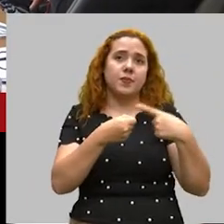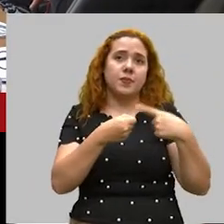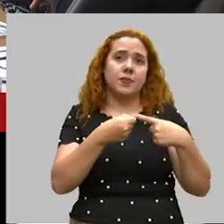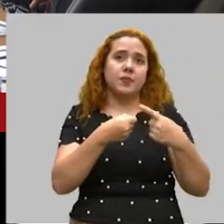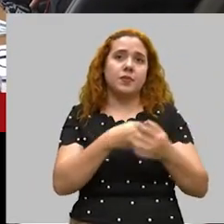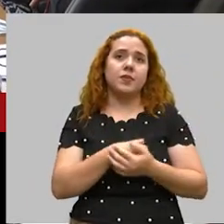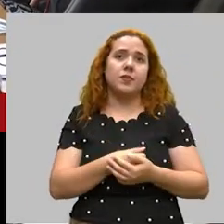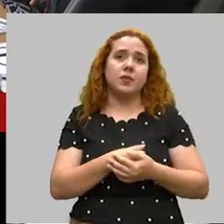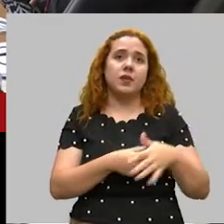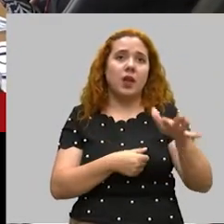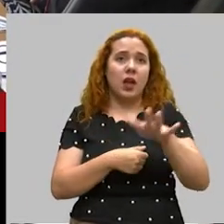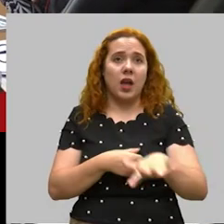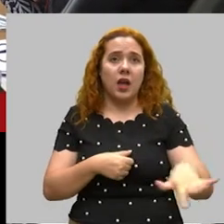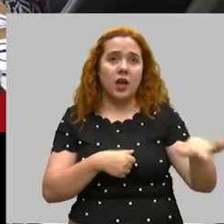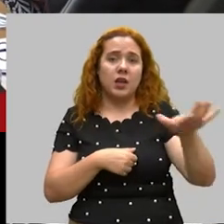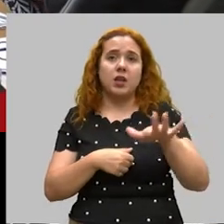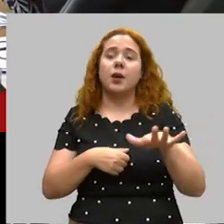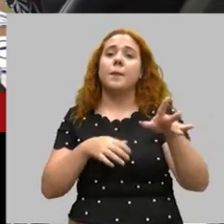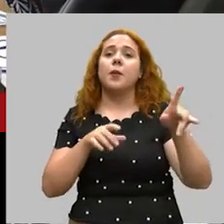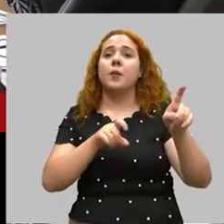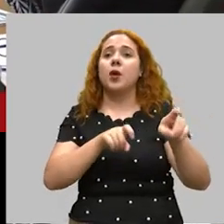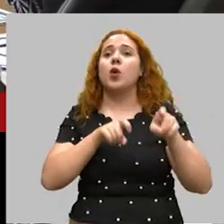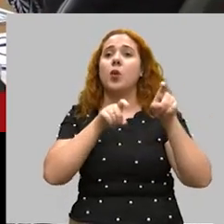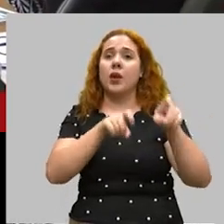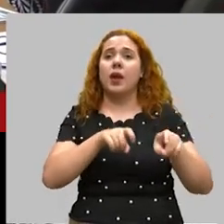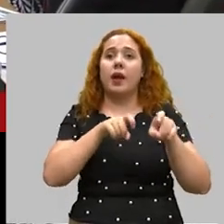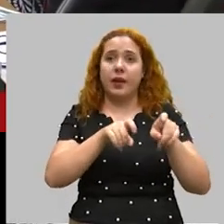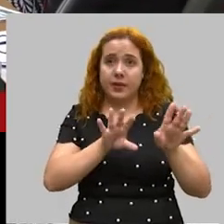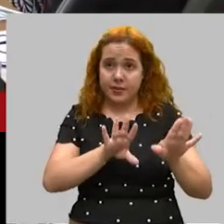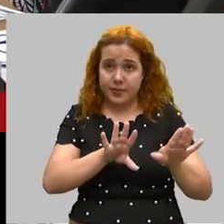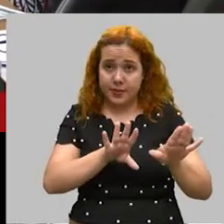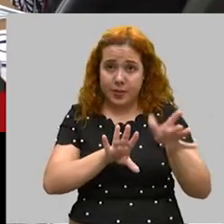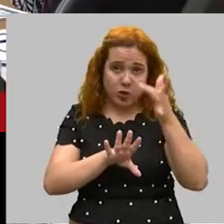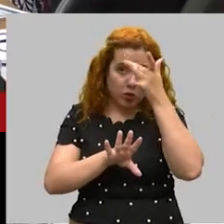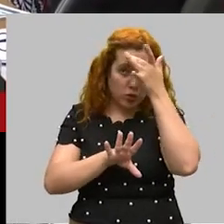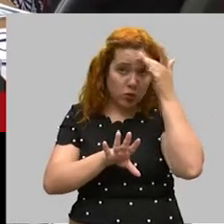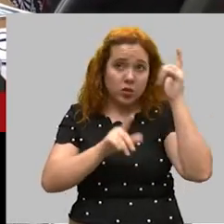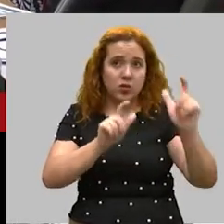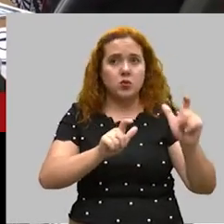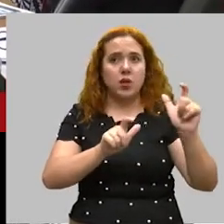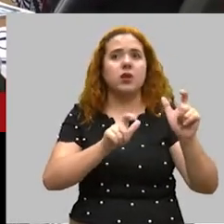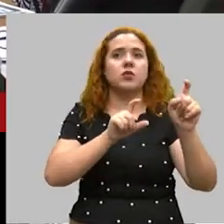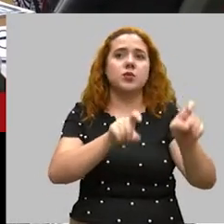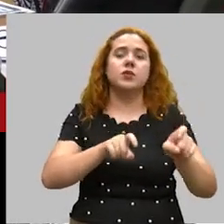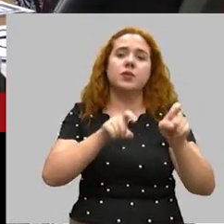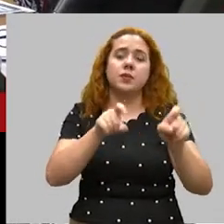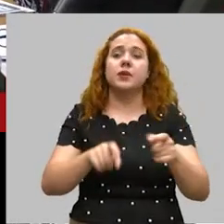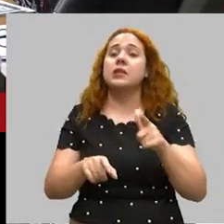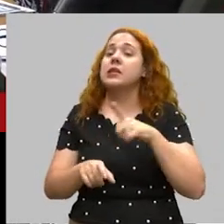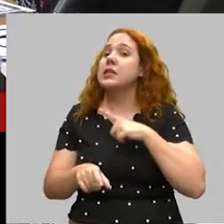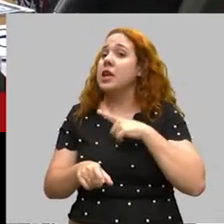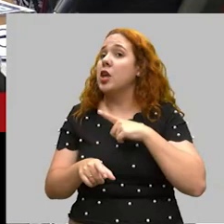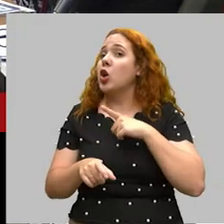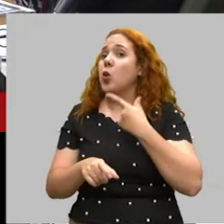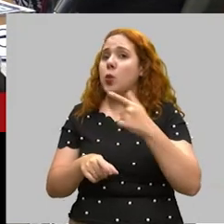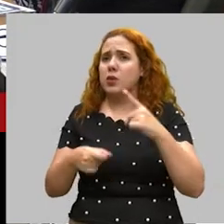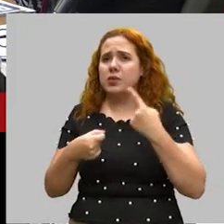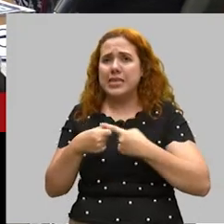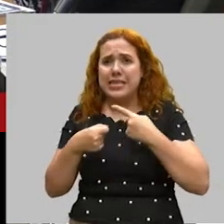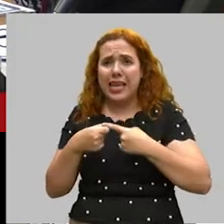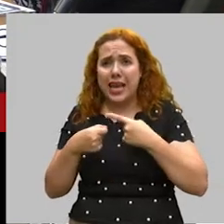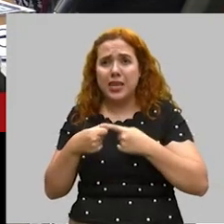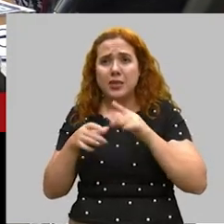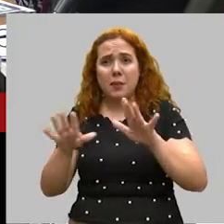áreas eh rurais Obrigada e na verdade outra também mais Urbana mas que ainda tem uma um